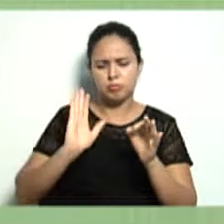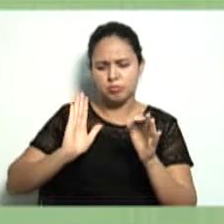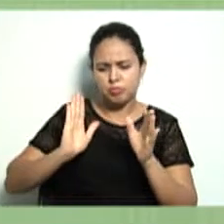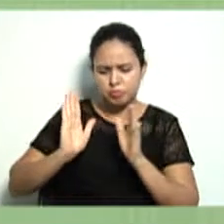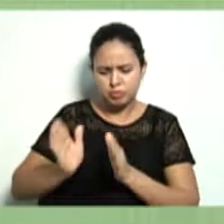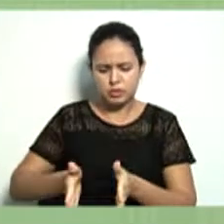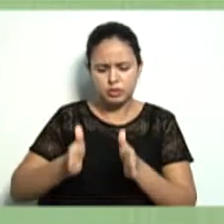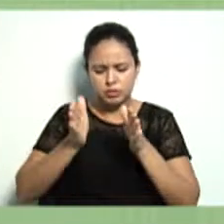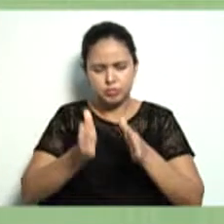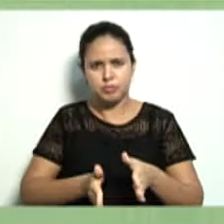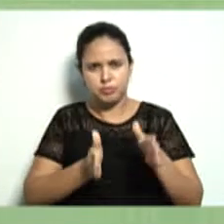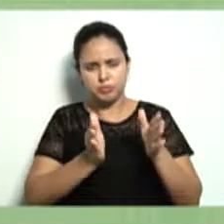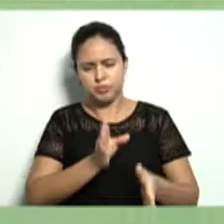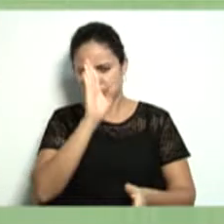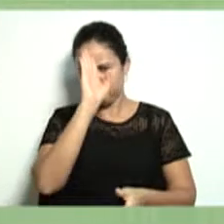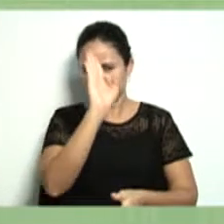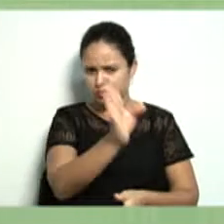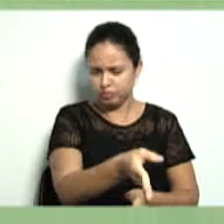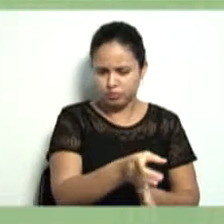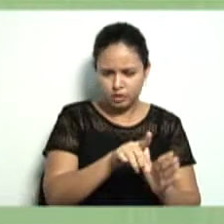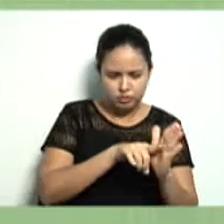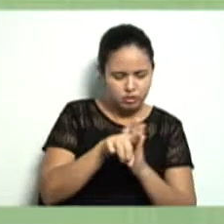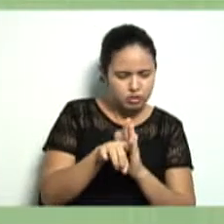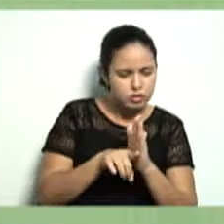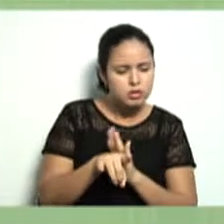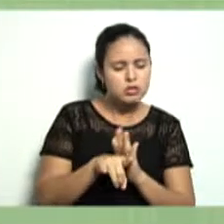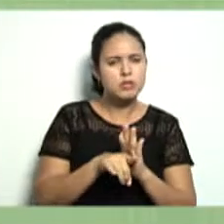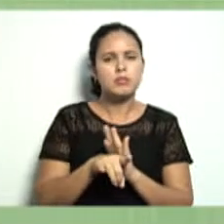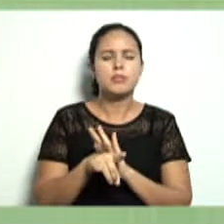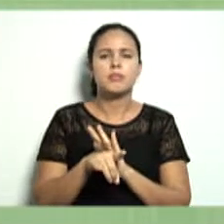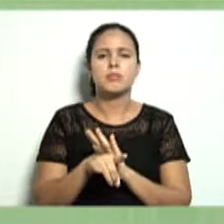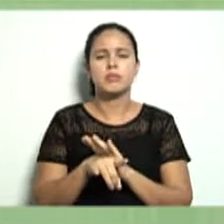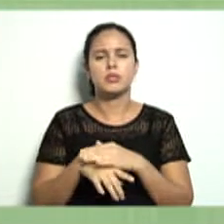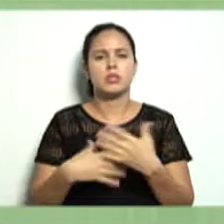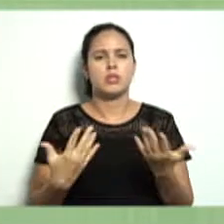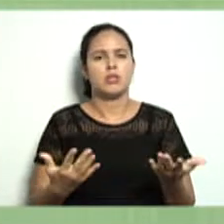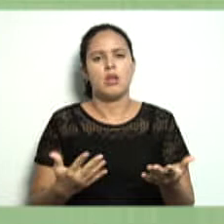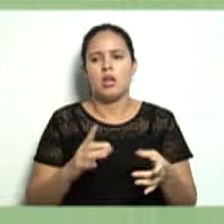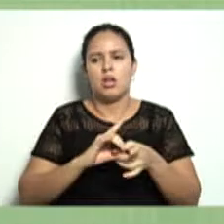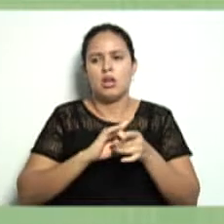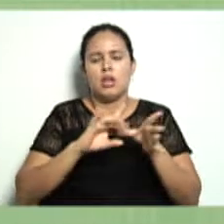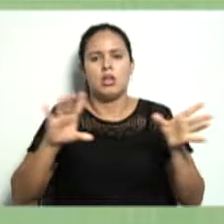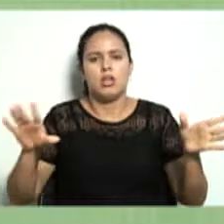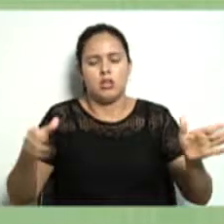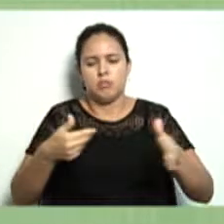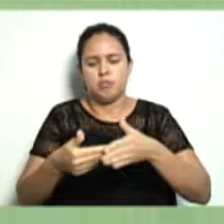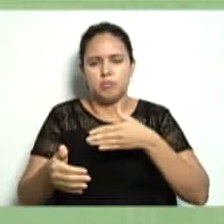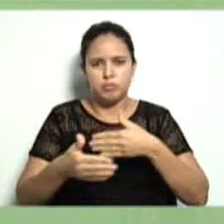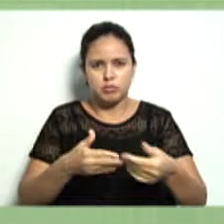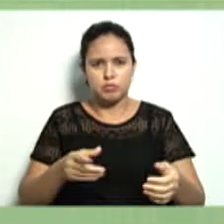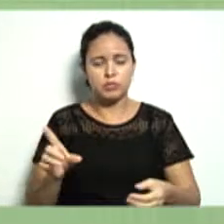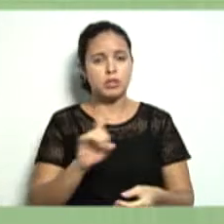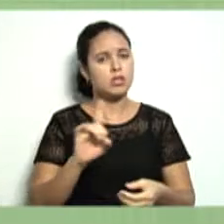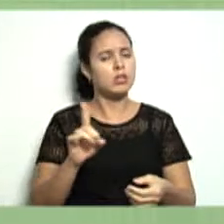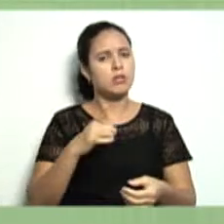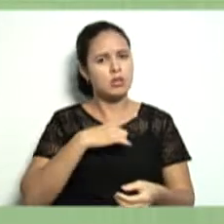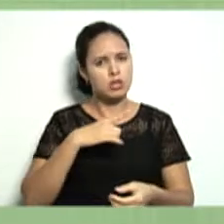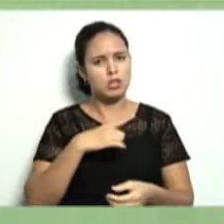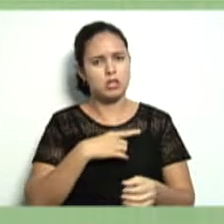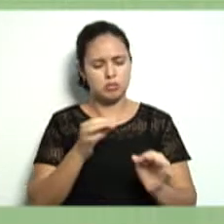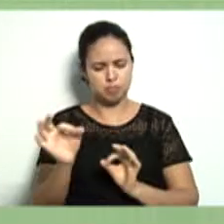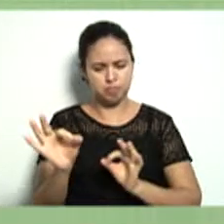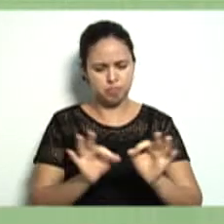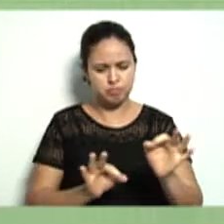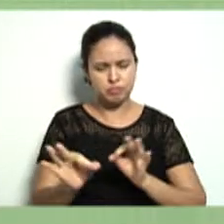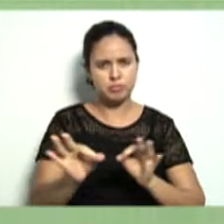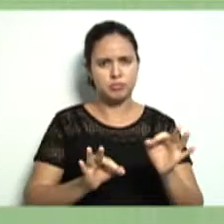organização, direção e avaliação dos resultados. Então a coisa não é solta. A gente tem uma forma de fazer e